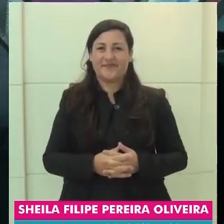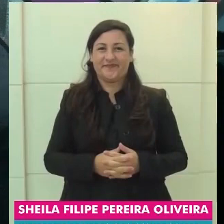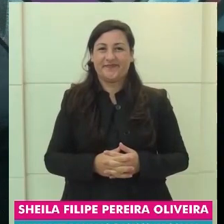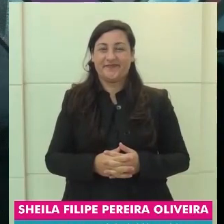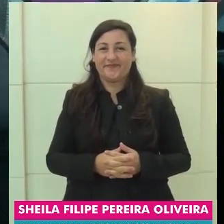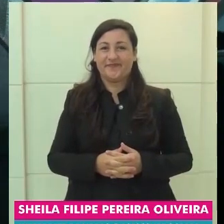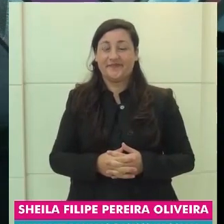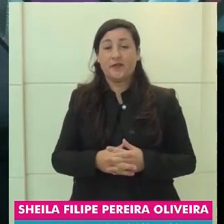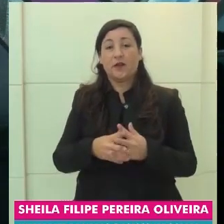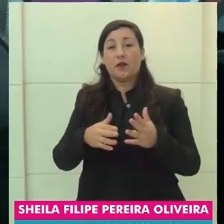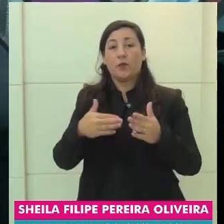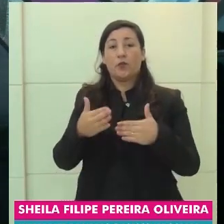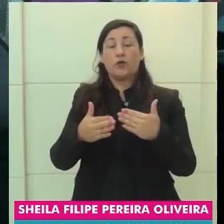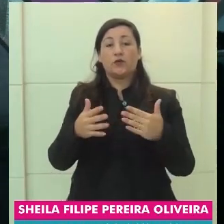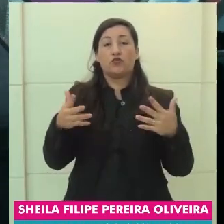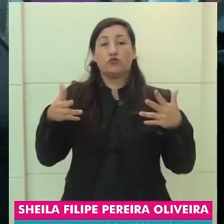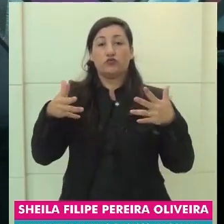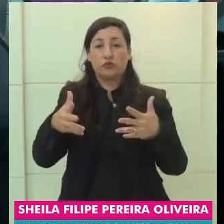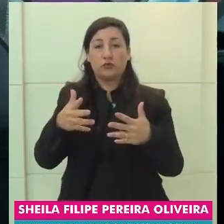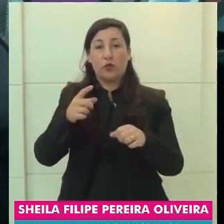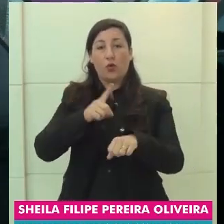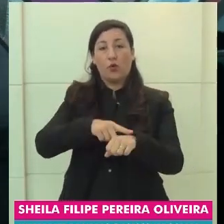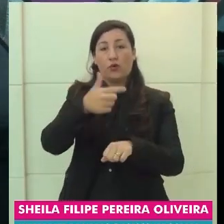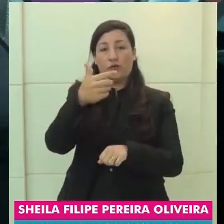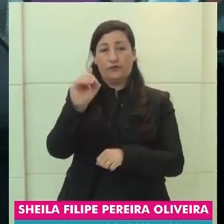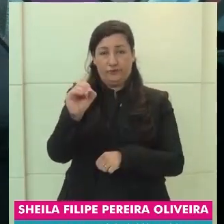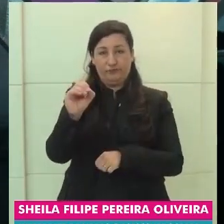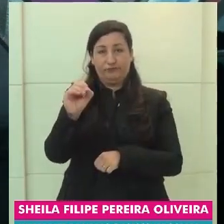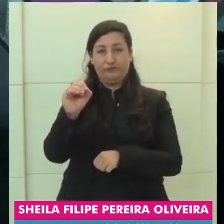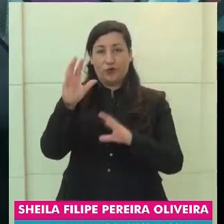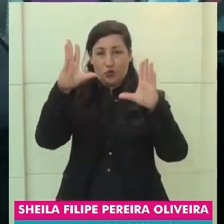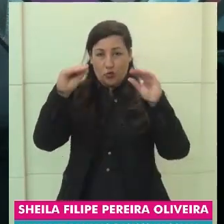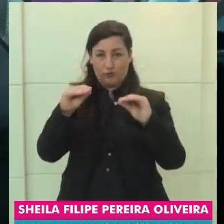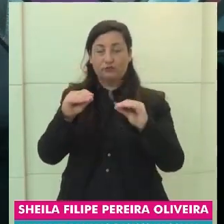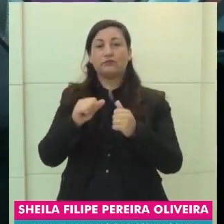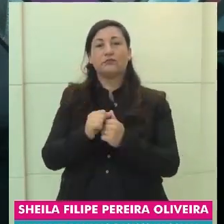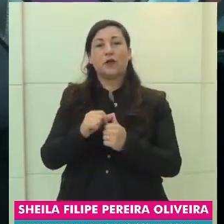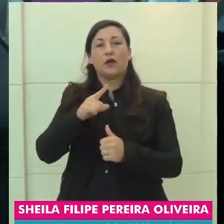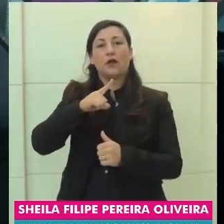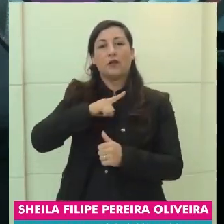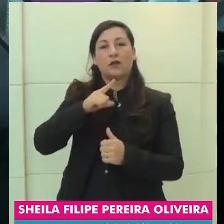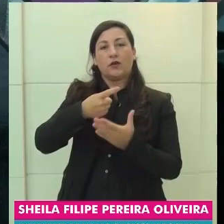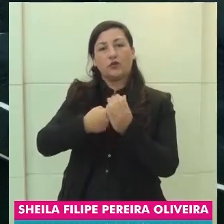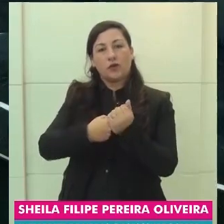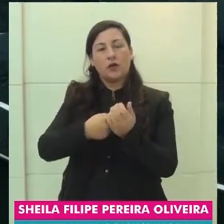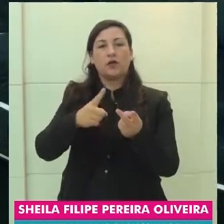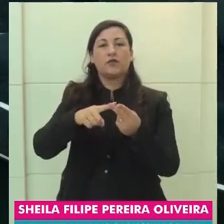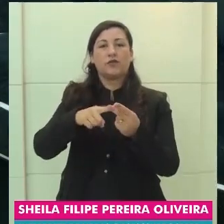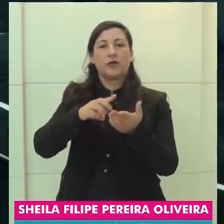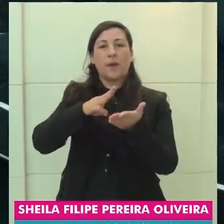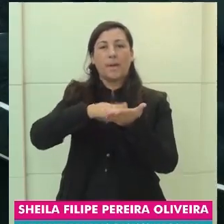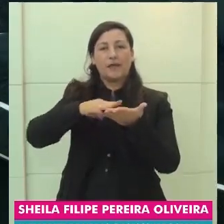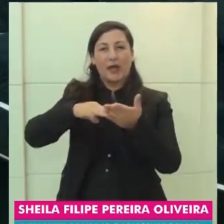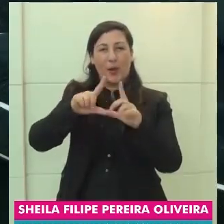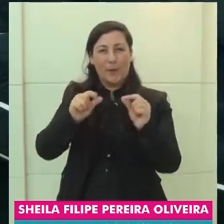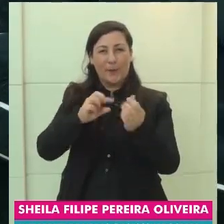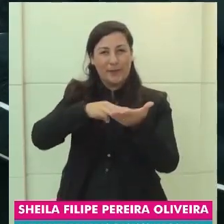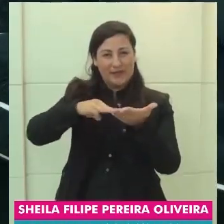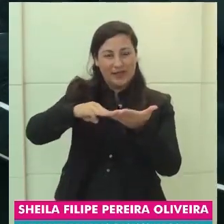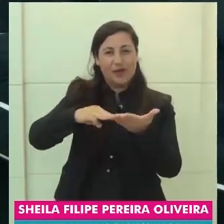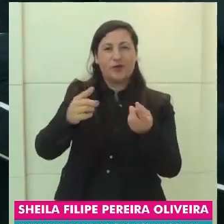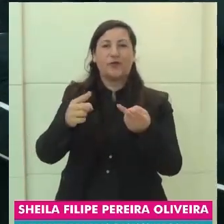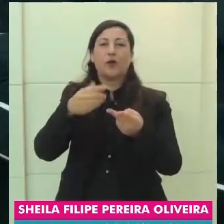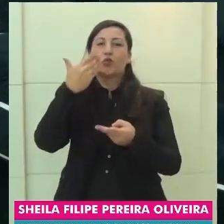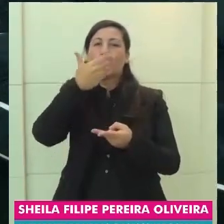o pessoal vai chegar lá às 20 horas, aí vai ter um cachorro quente. Sim, pastels e docinhos e